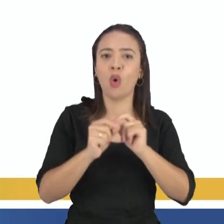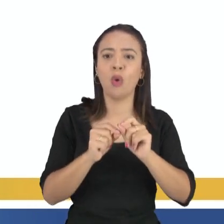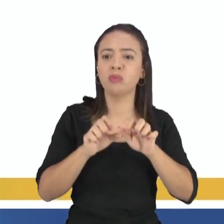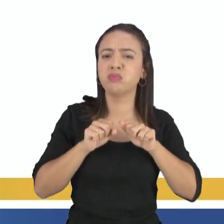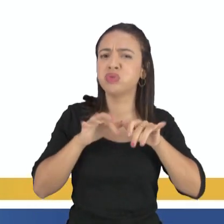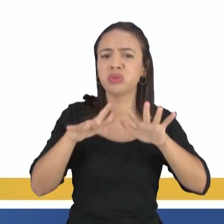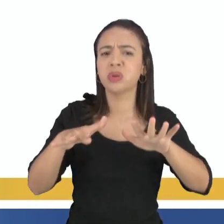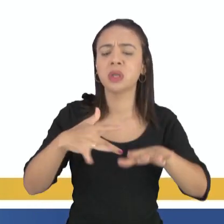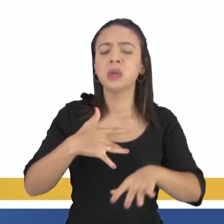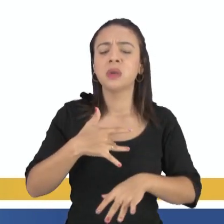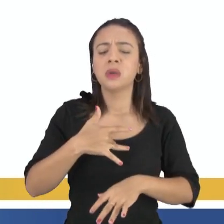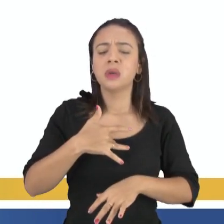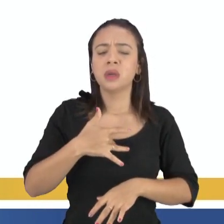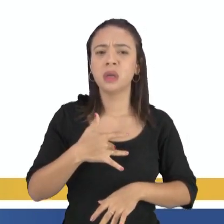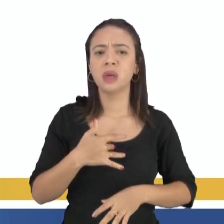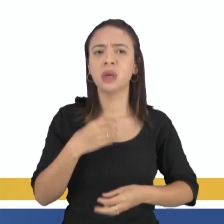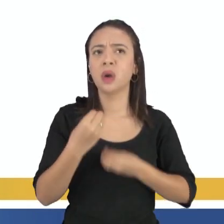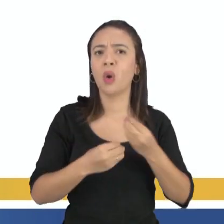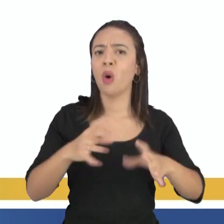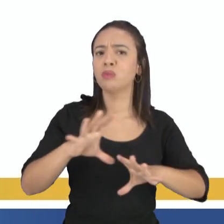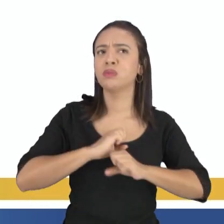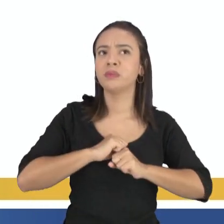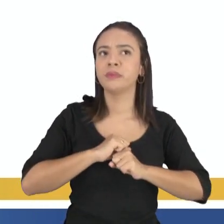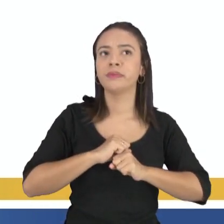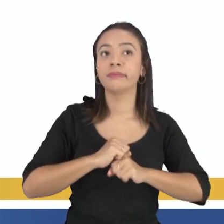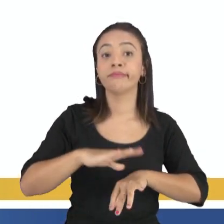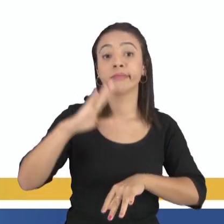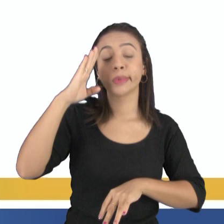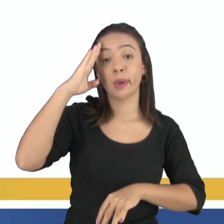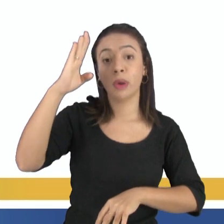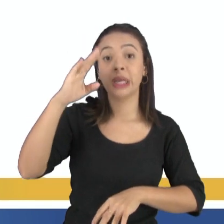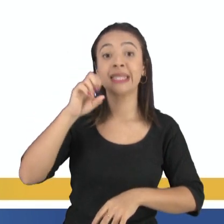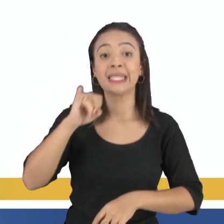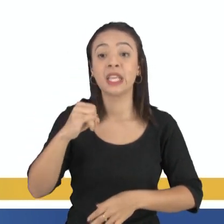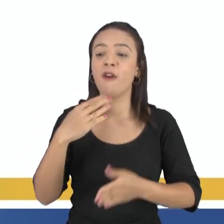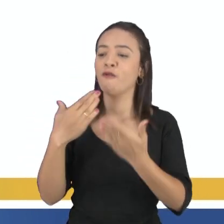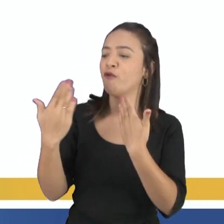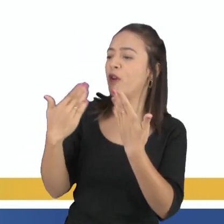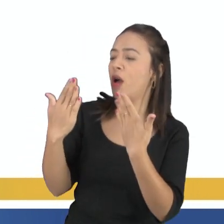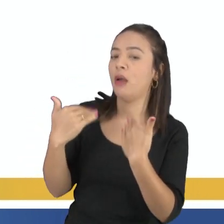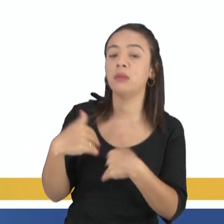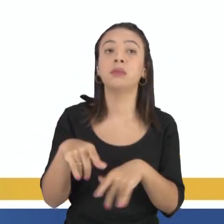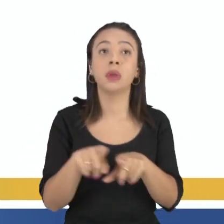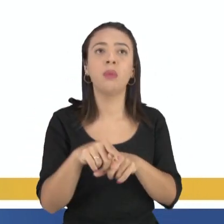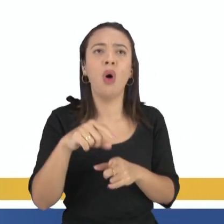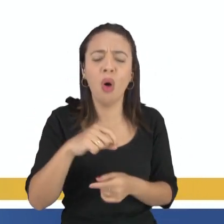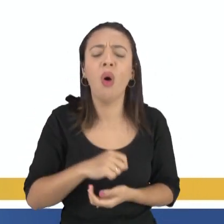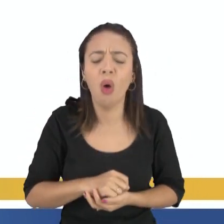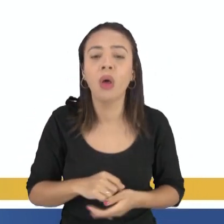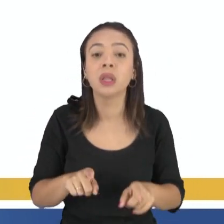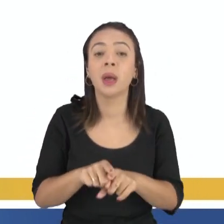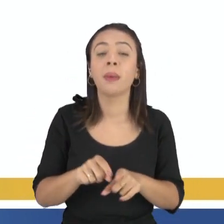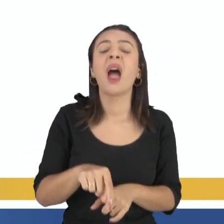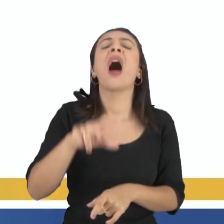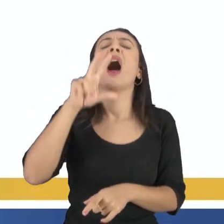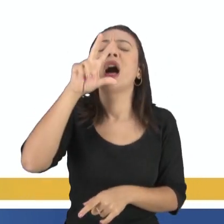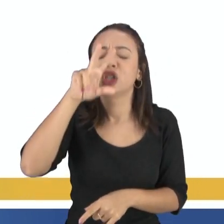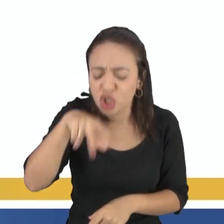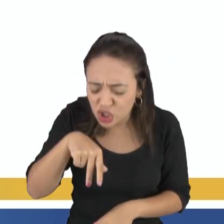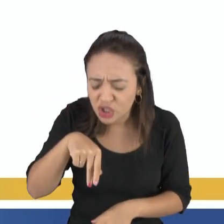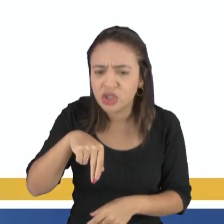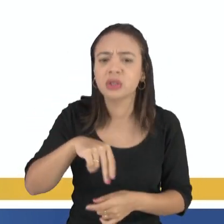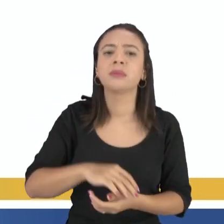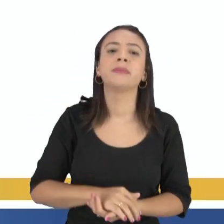transmite a tuberculose, né? Ela vai ocorrer através da fala, né, da tosse ou espirro,